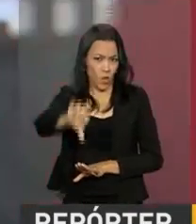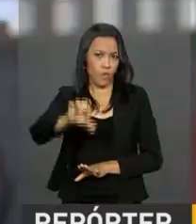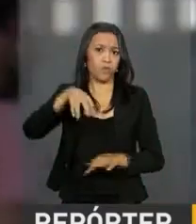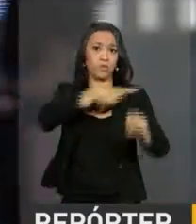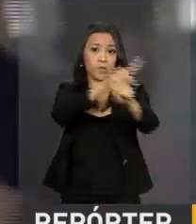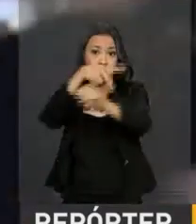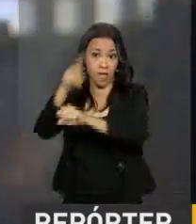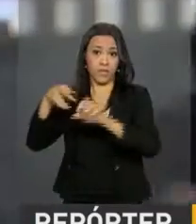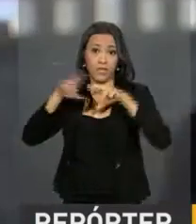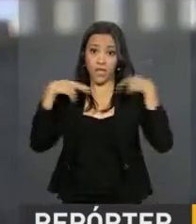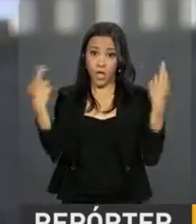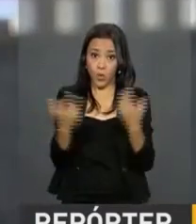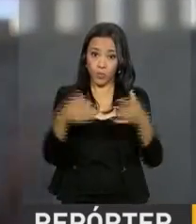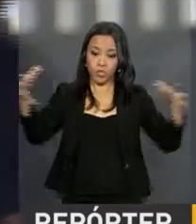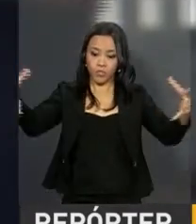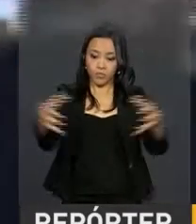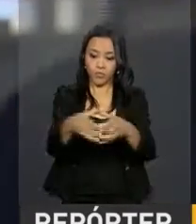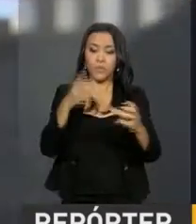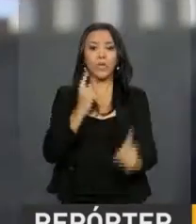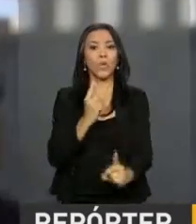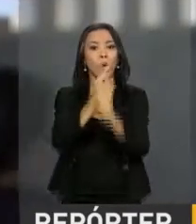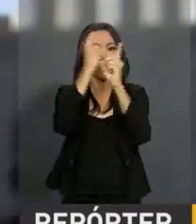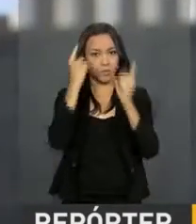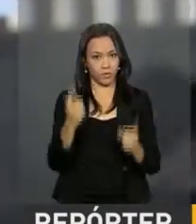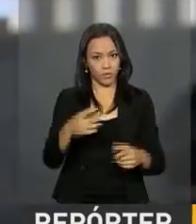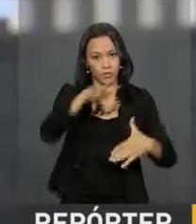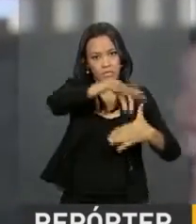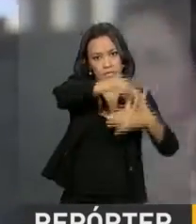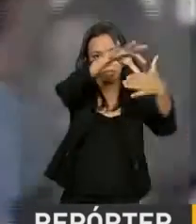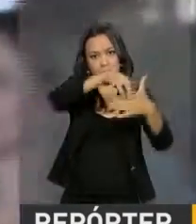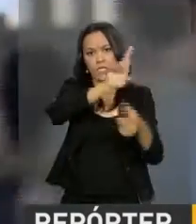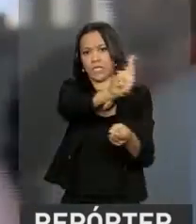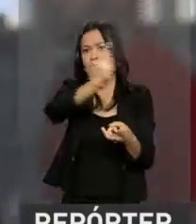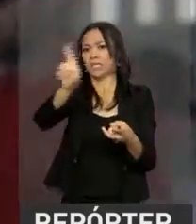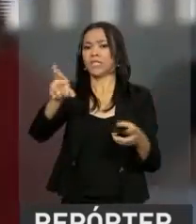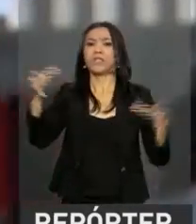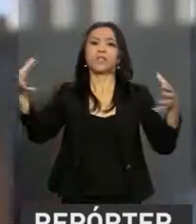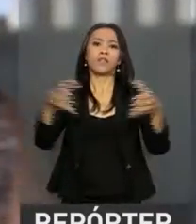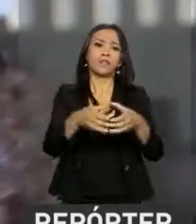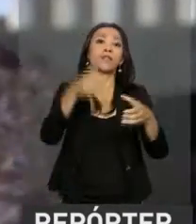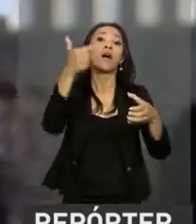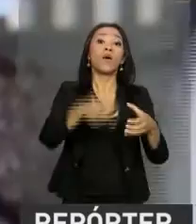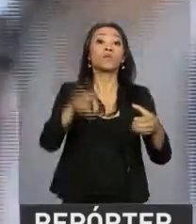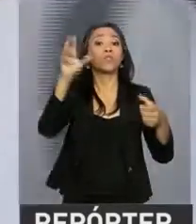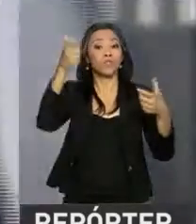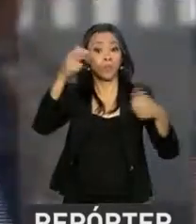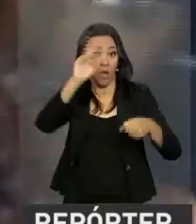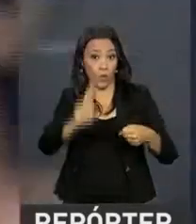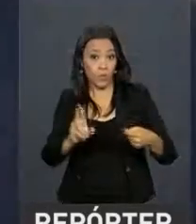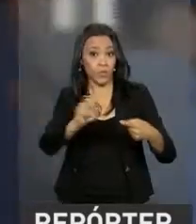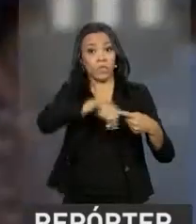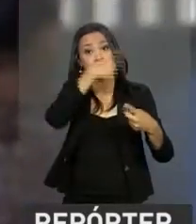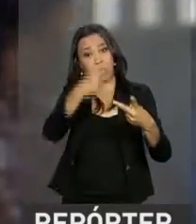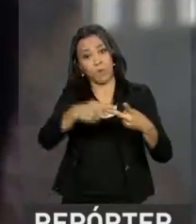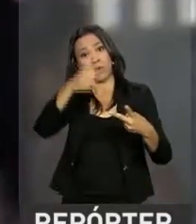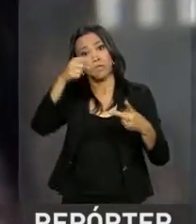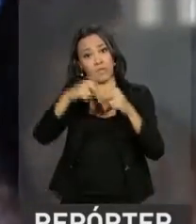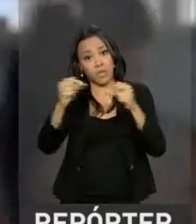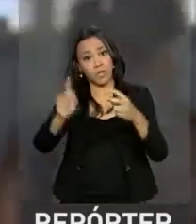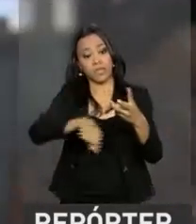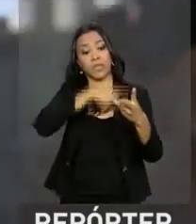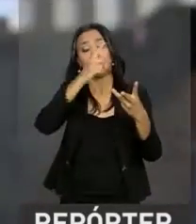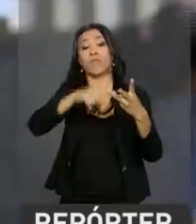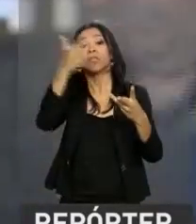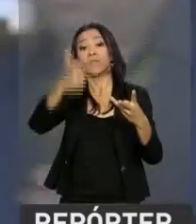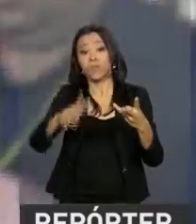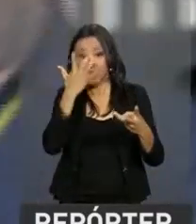reúnem em cúpulas, ou seja, encontros presidenciais. A primeira foi em Ekaterimburgo, na Rússia. Depois vieram Brasília, Sânia,